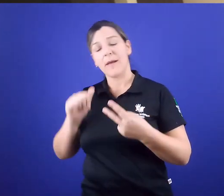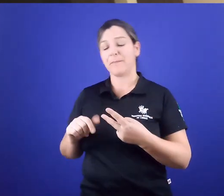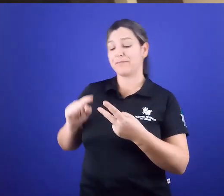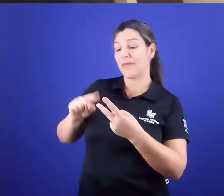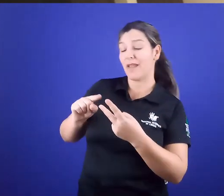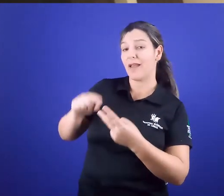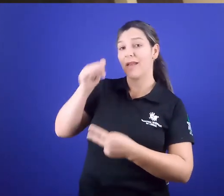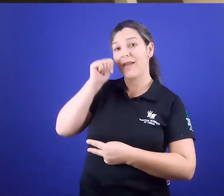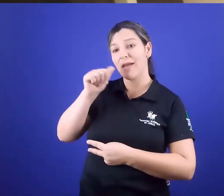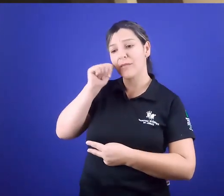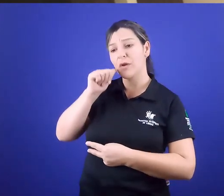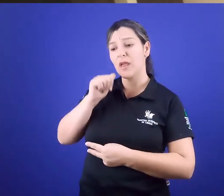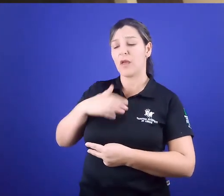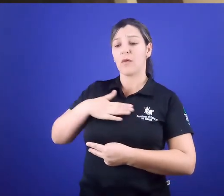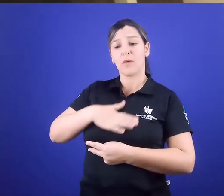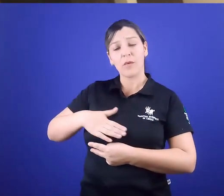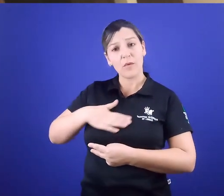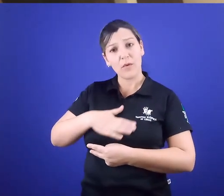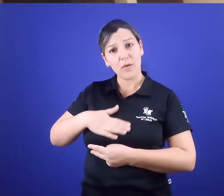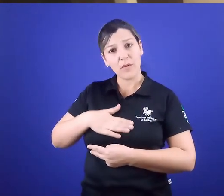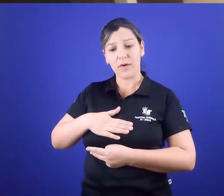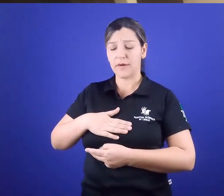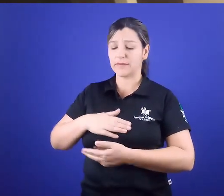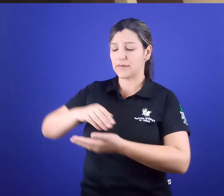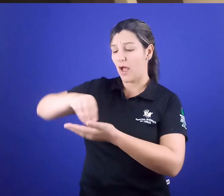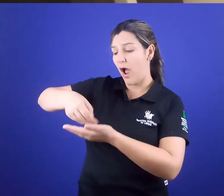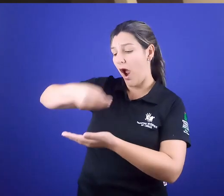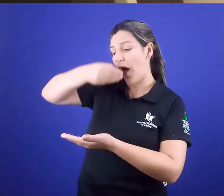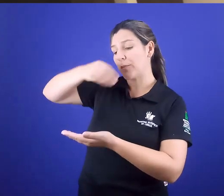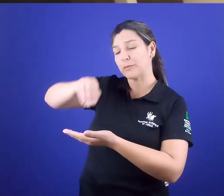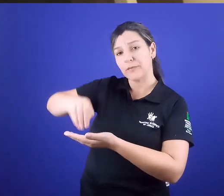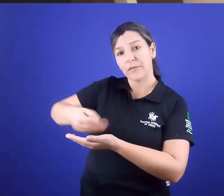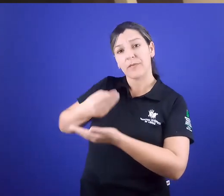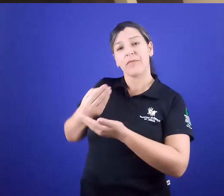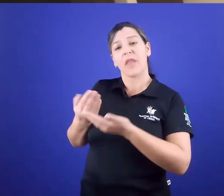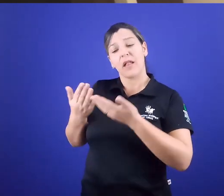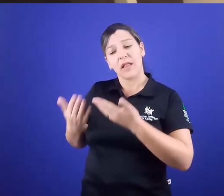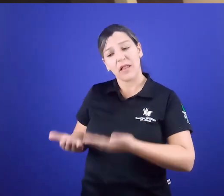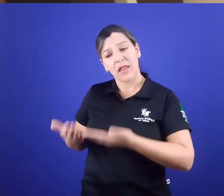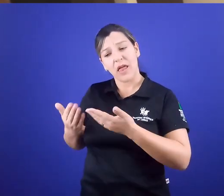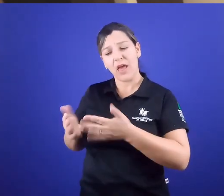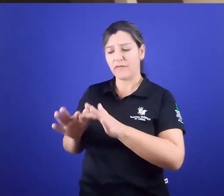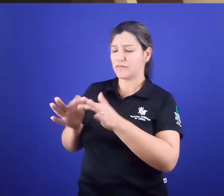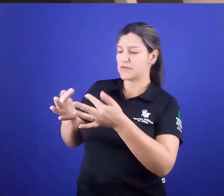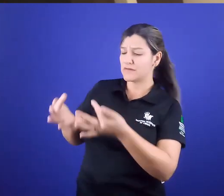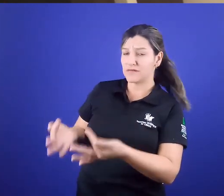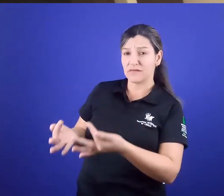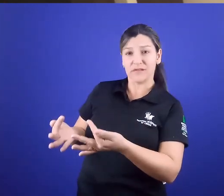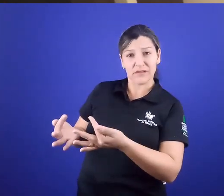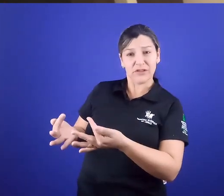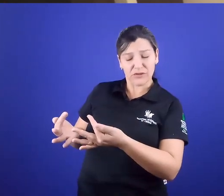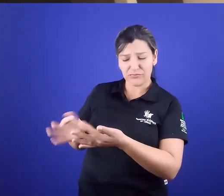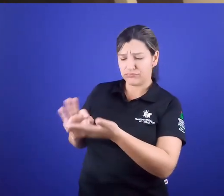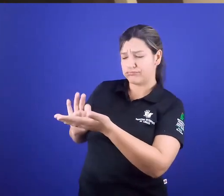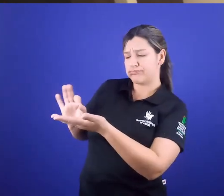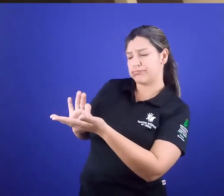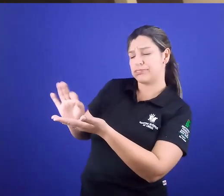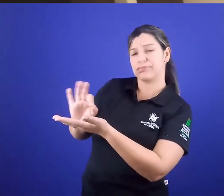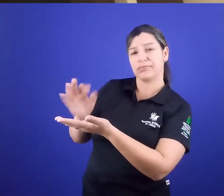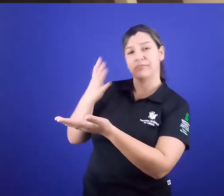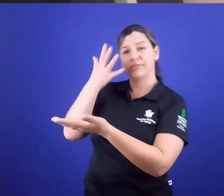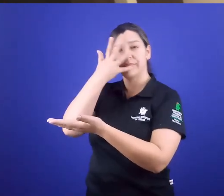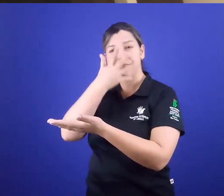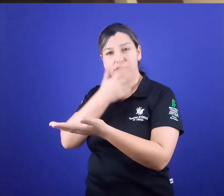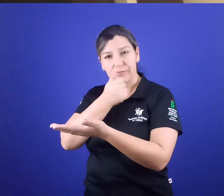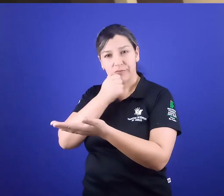gosta de pratos mais leves, aprecia pratos bonitos, bem elaborados, bem apresentados, pouca